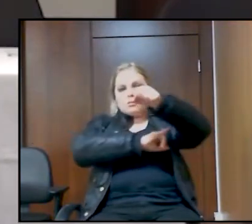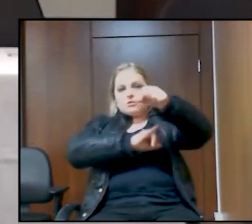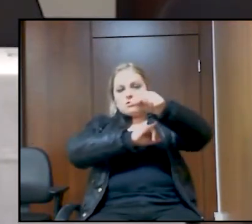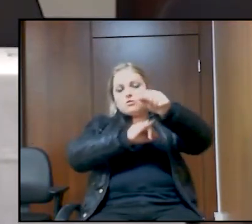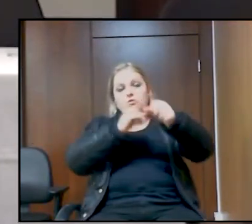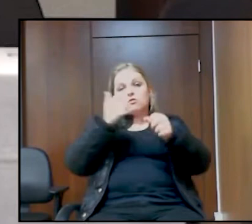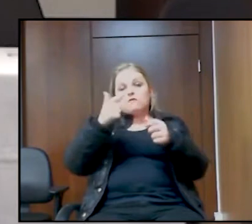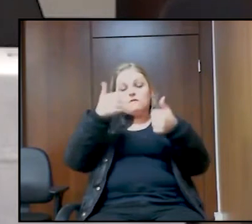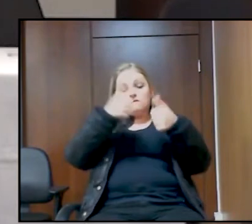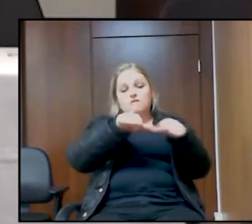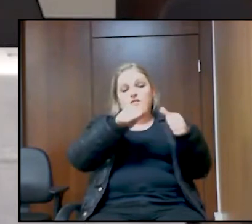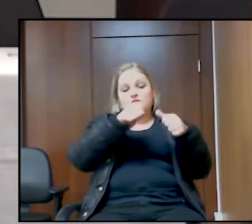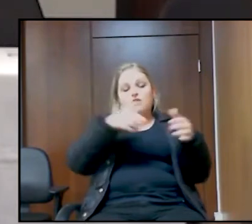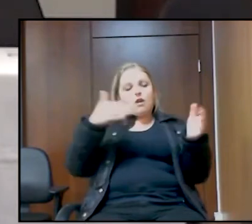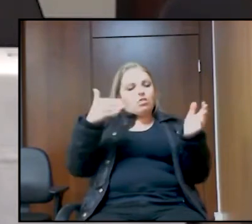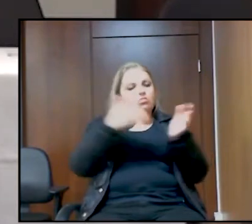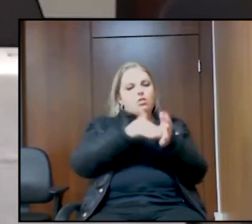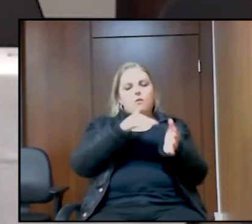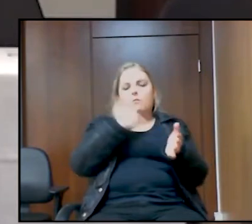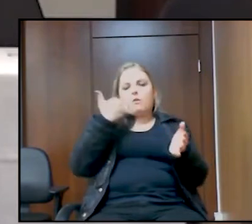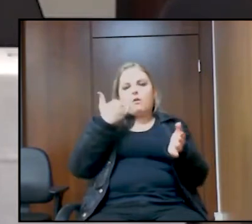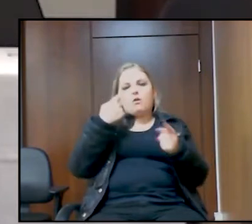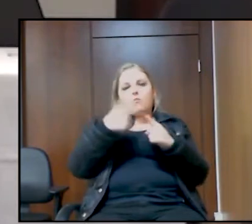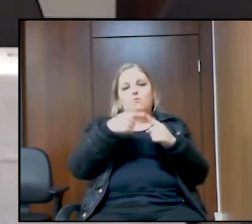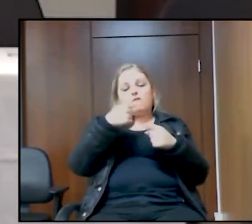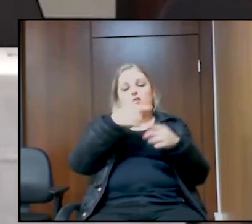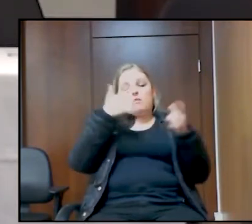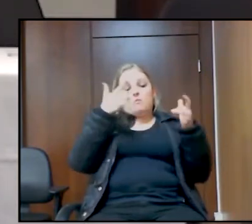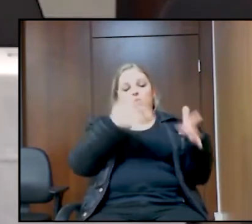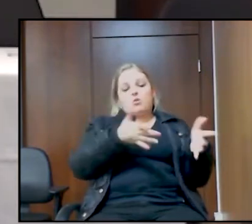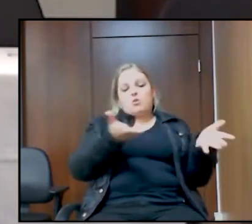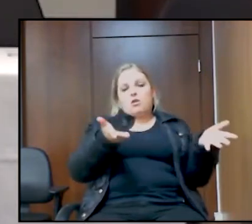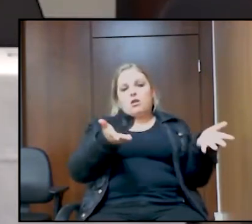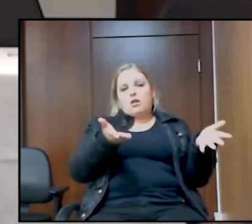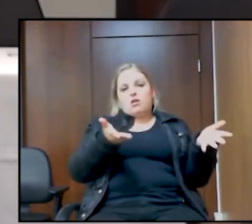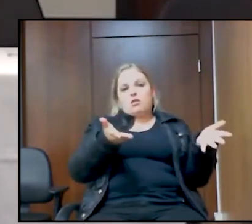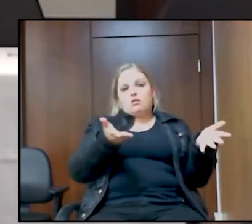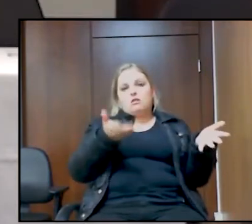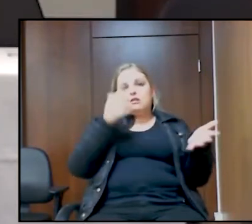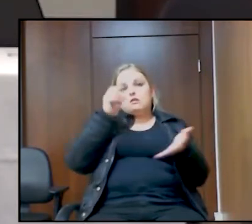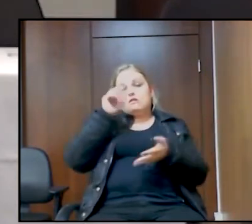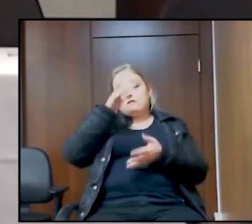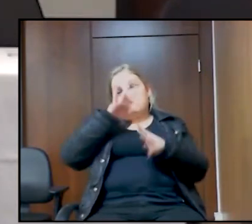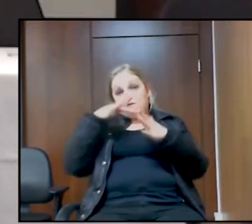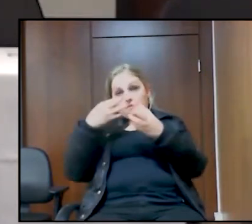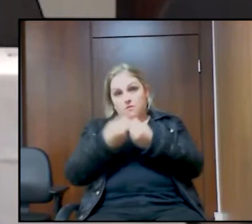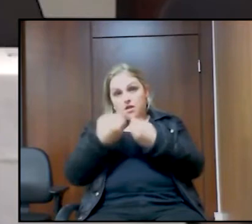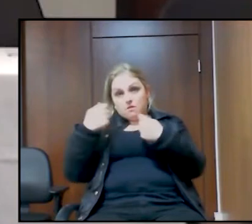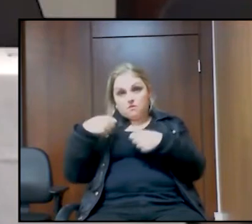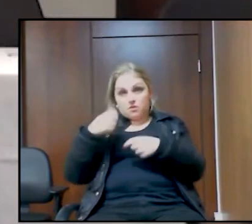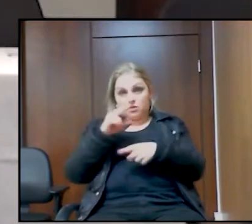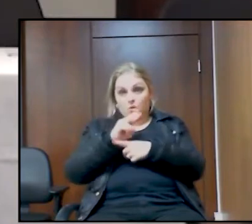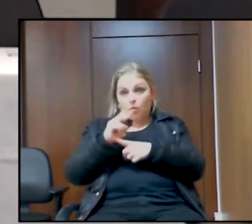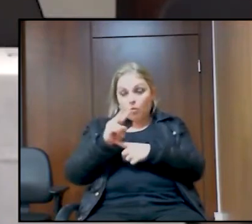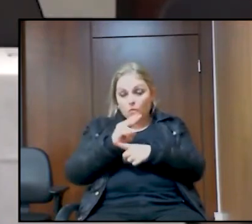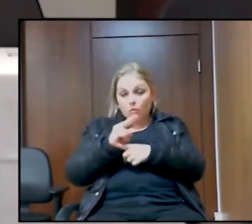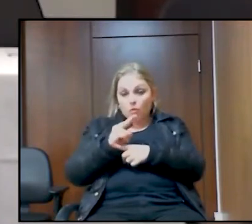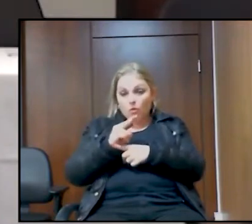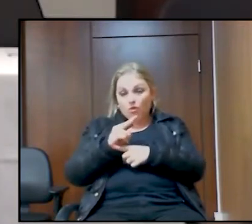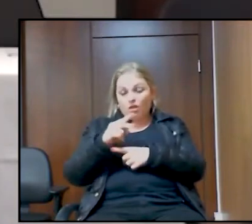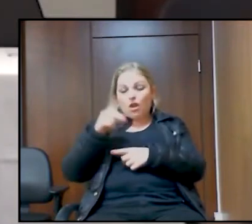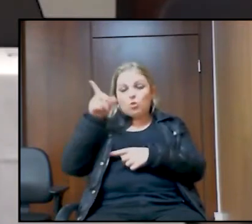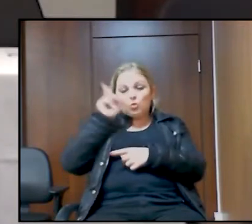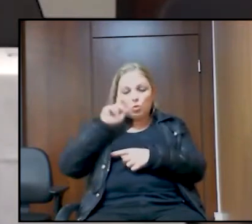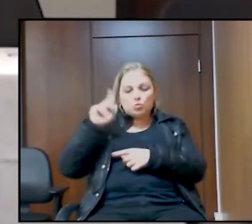social, né? As famílias estão abandonadas. Quando a família precisa cuidar de alguém que necessite de cuidados